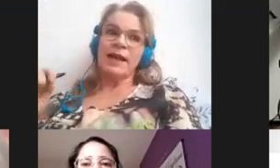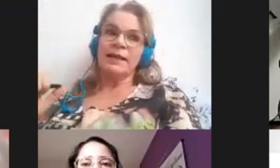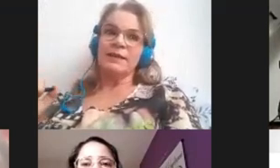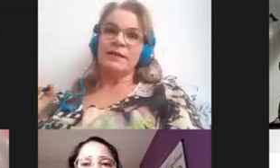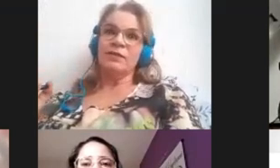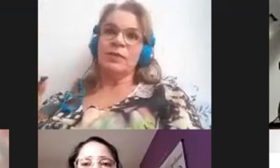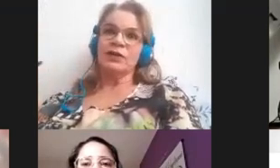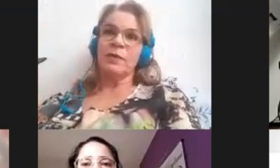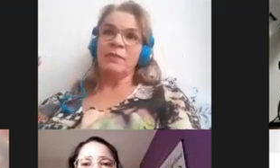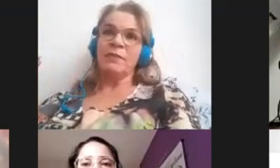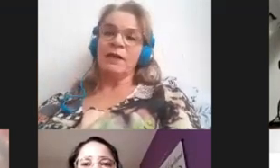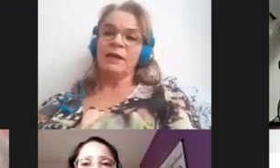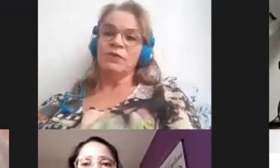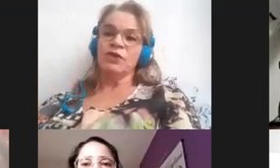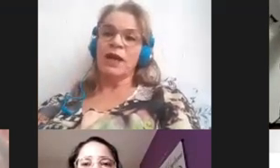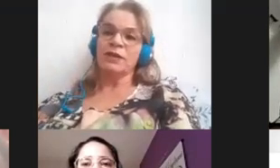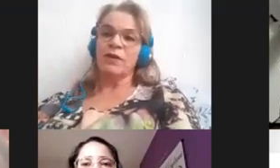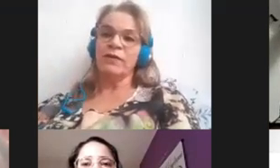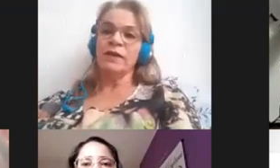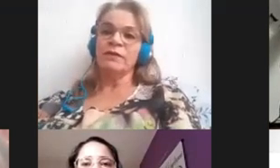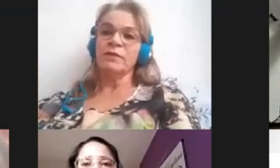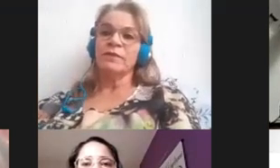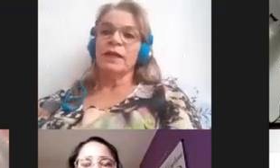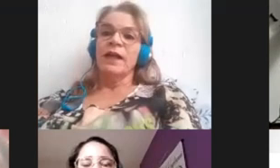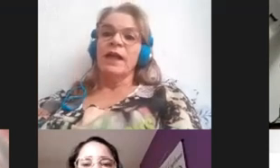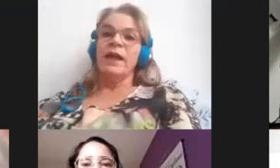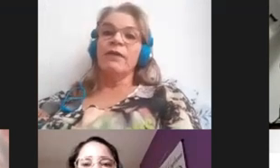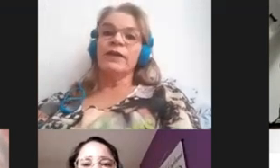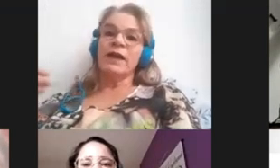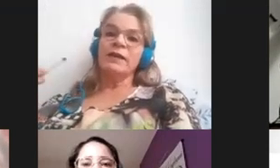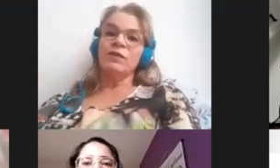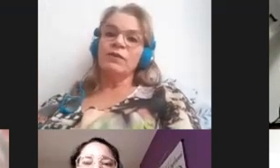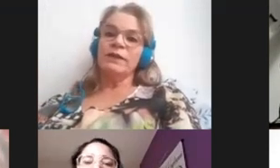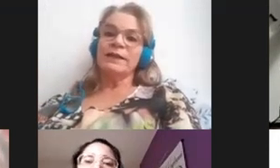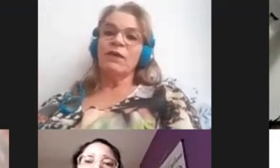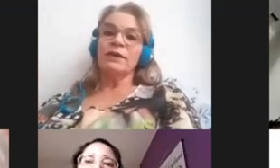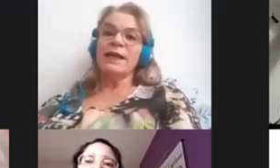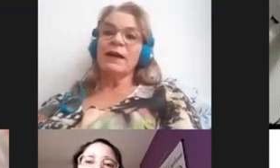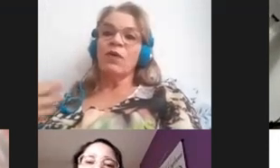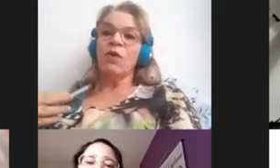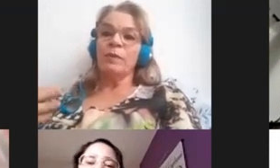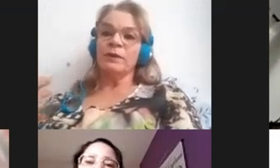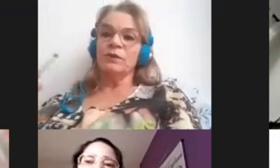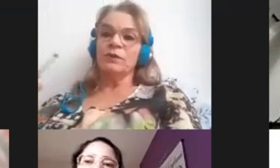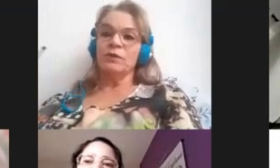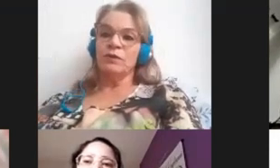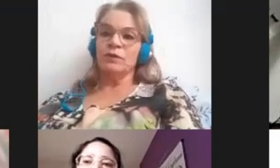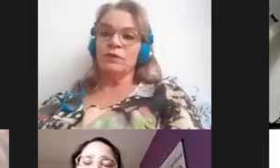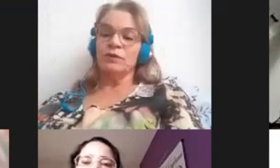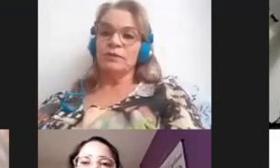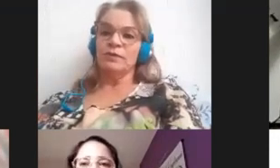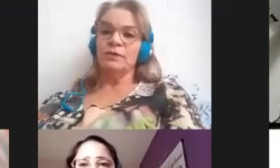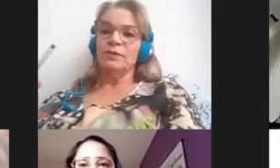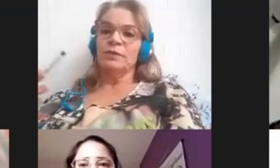da sala, no bate-papo lá, do chat, ao vivo, eu fiquei em dúvida na hora da compra